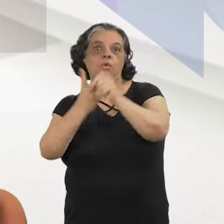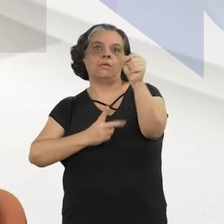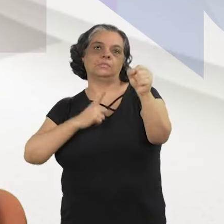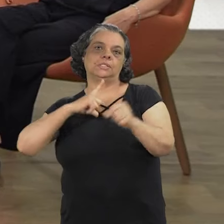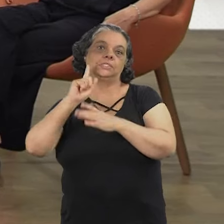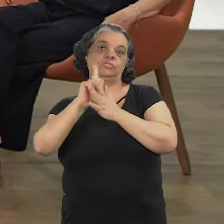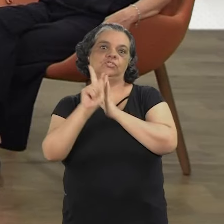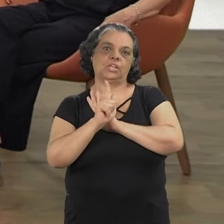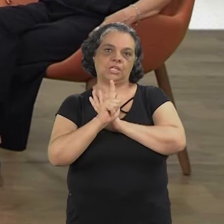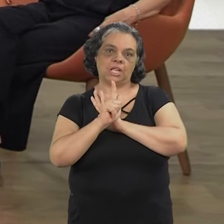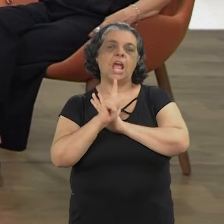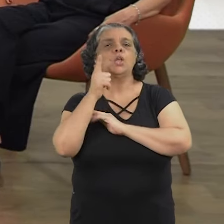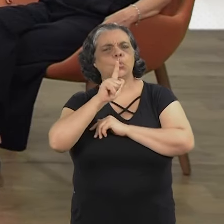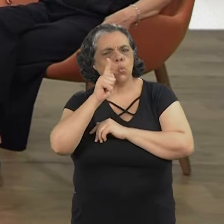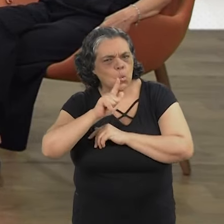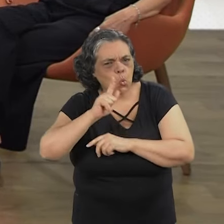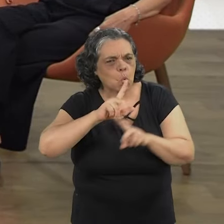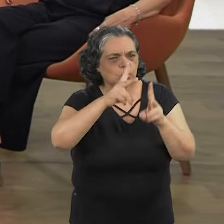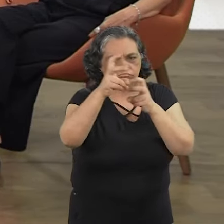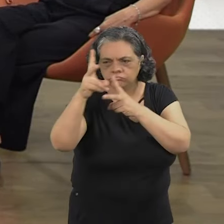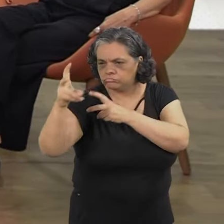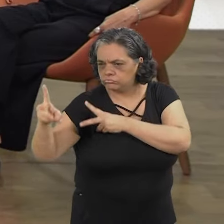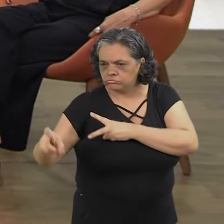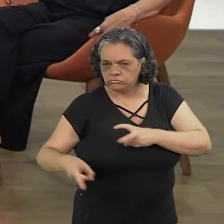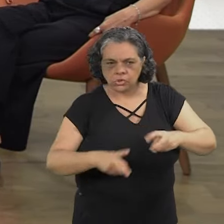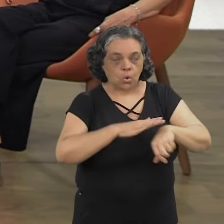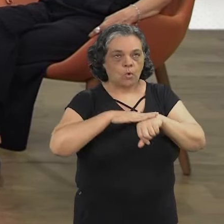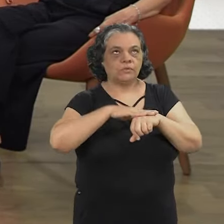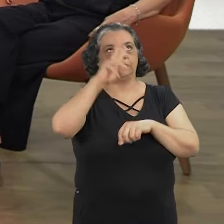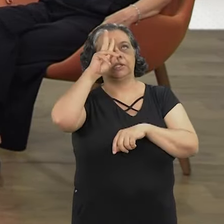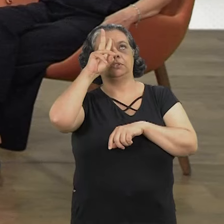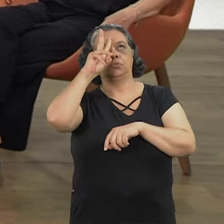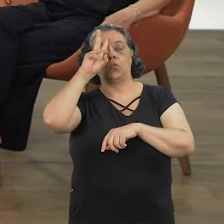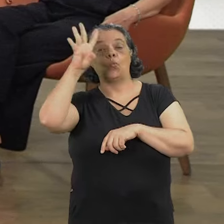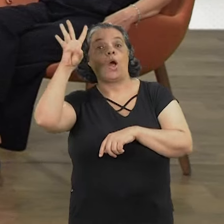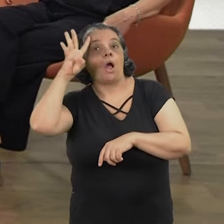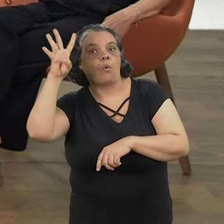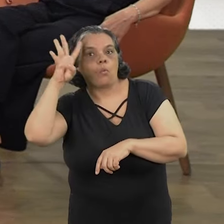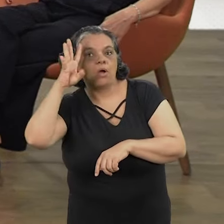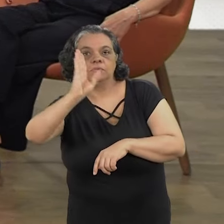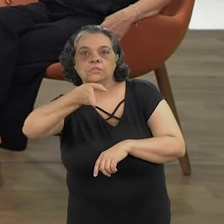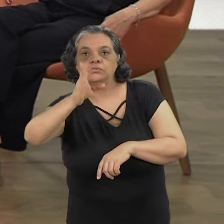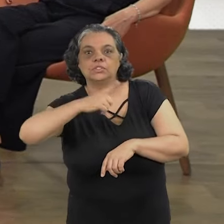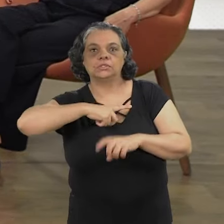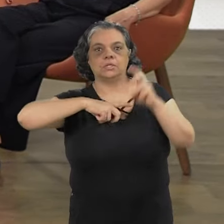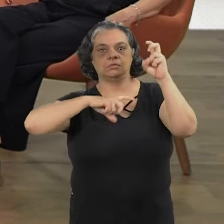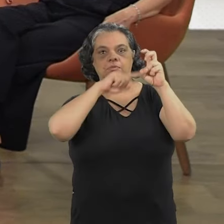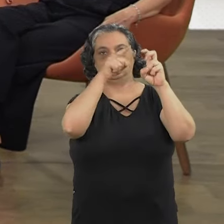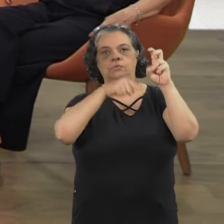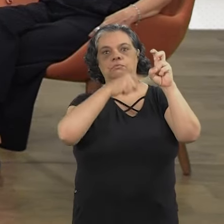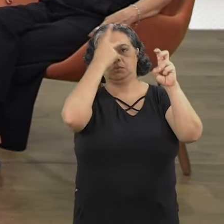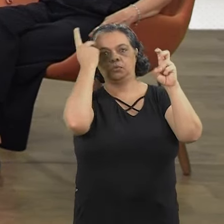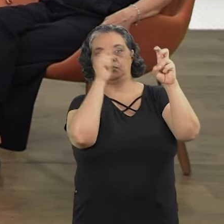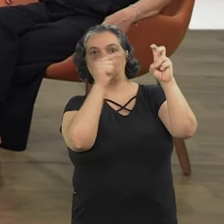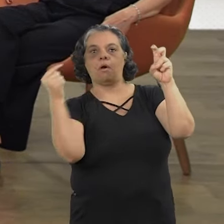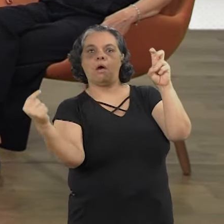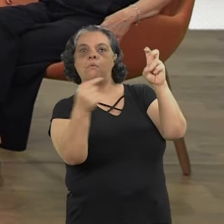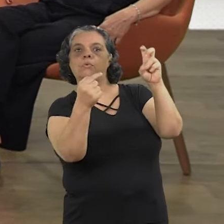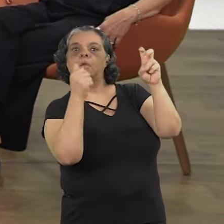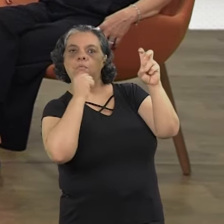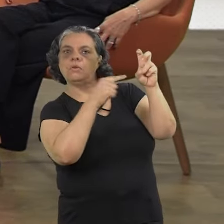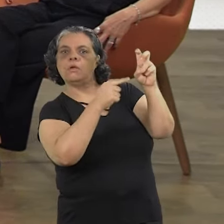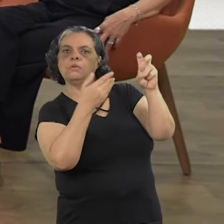violência de gênero a gente consegue a a conversa foi na segunda na quarta-feira a gente já tinha cinco casos apontados e